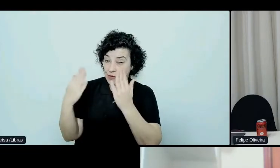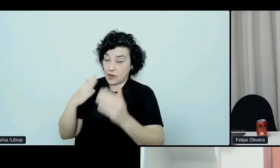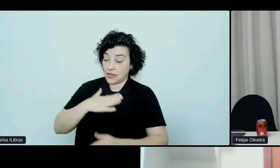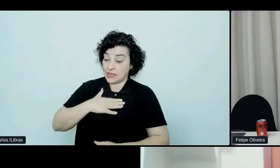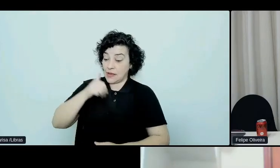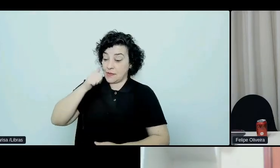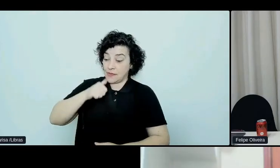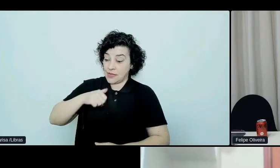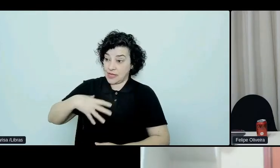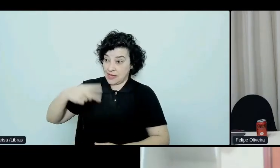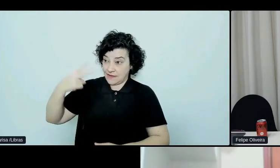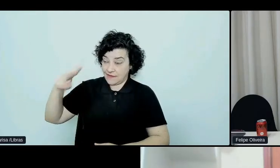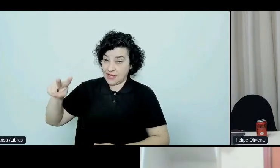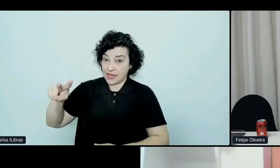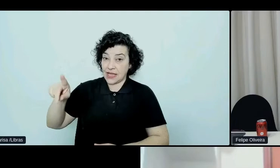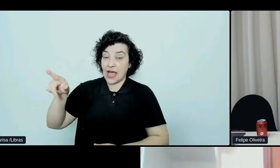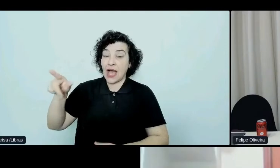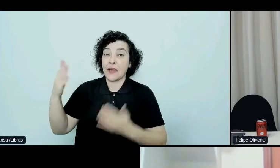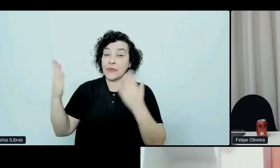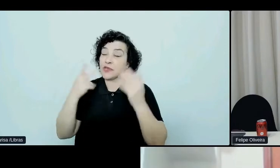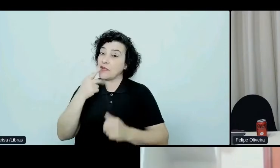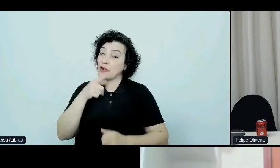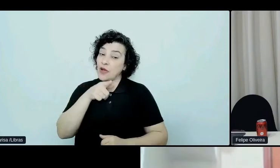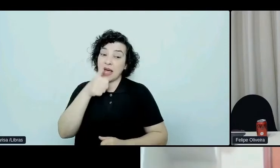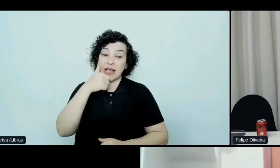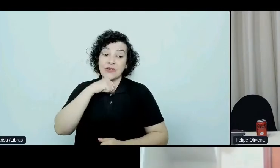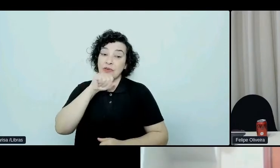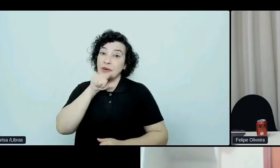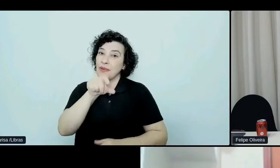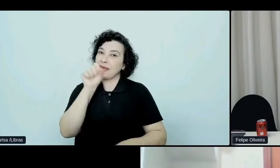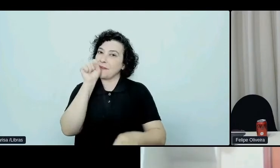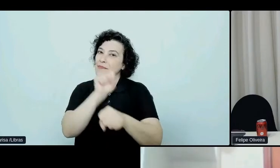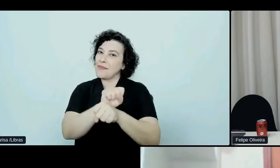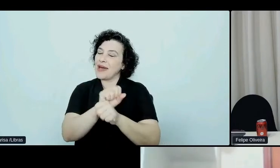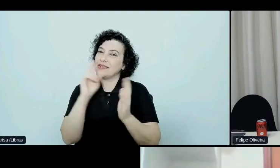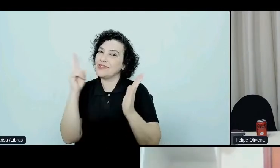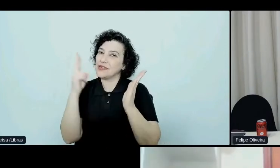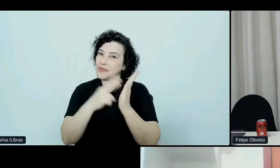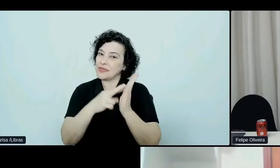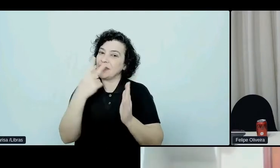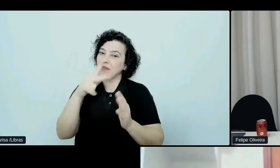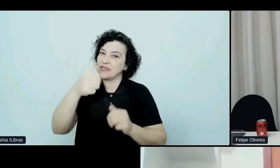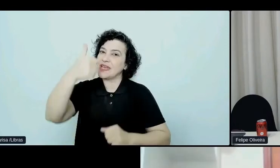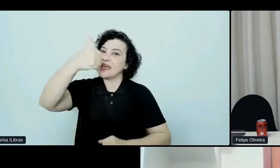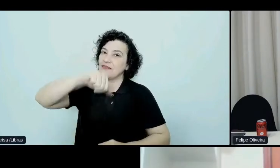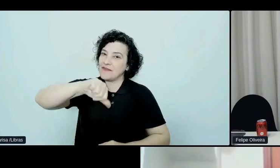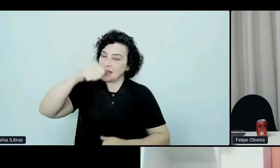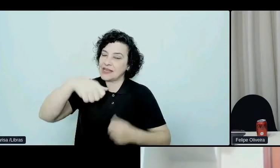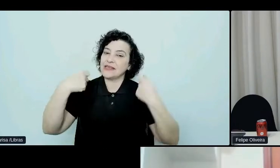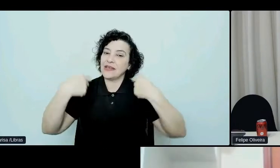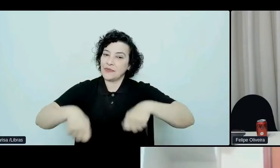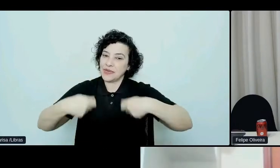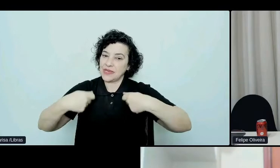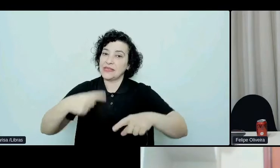Através do diagnóstico da minha filha, na verdade foi o seguinte, eu respondendo um questionário para a psicóloga